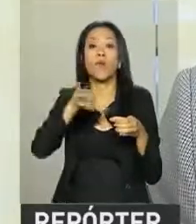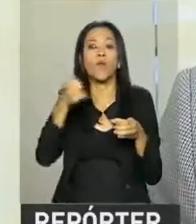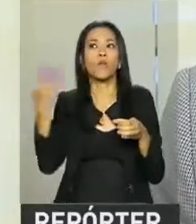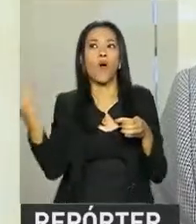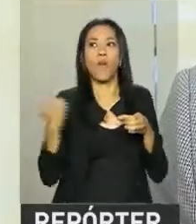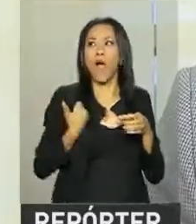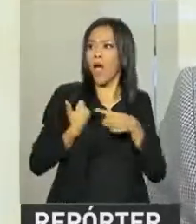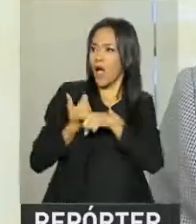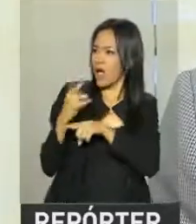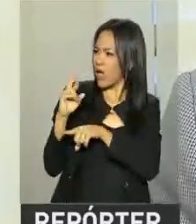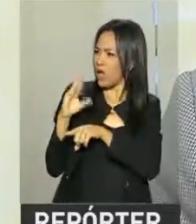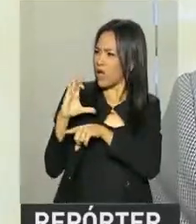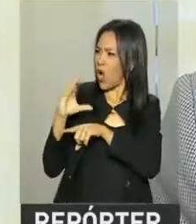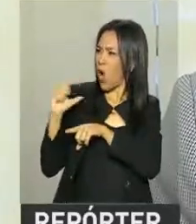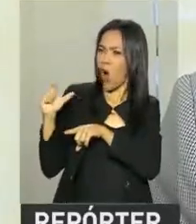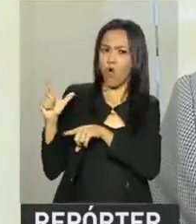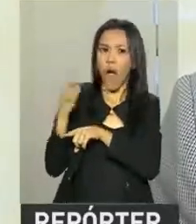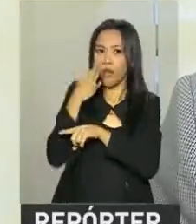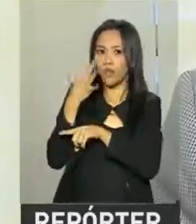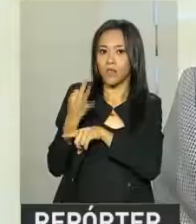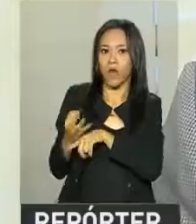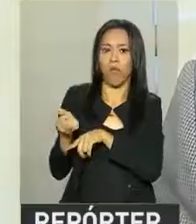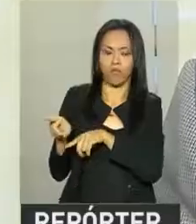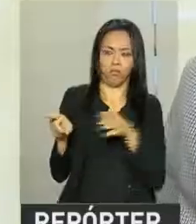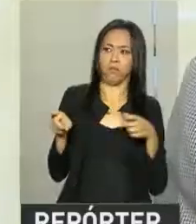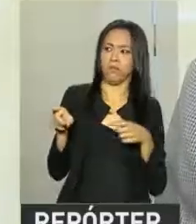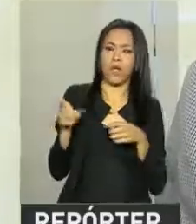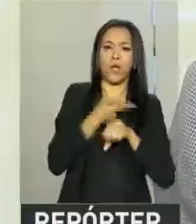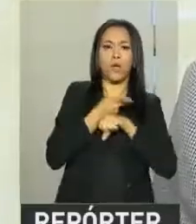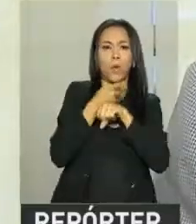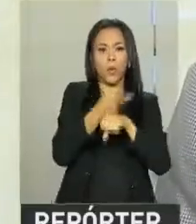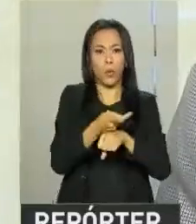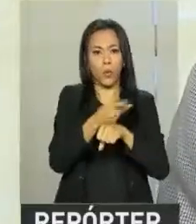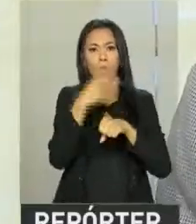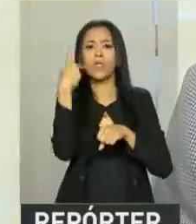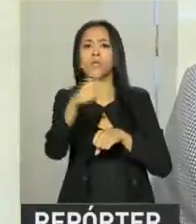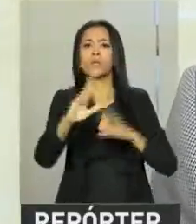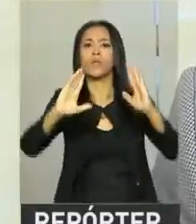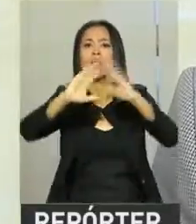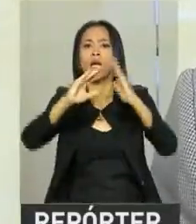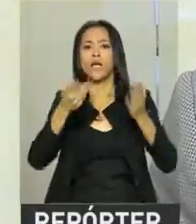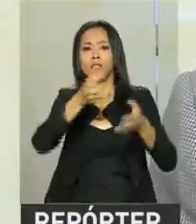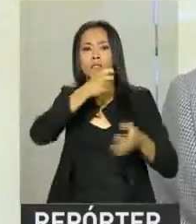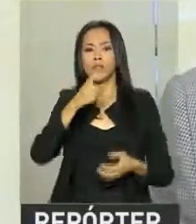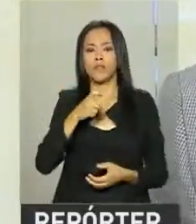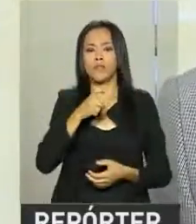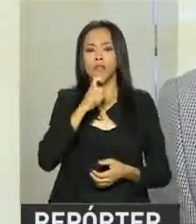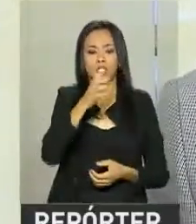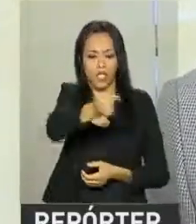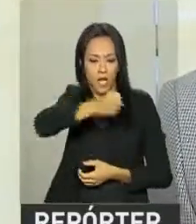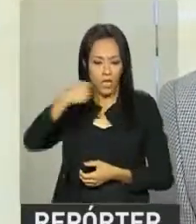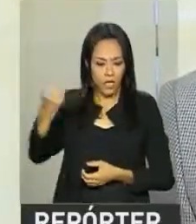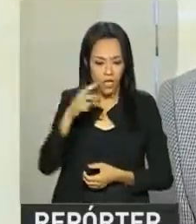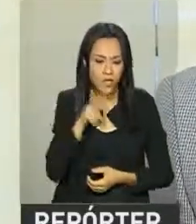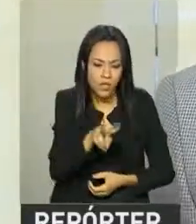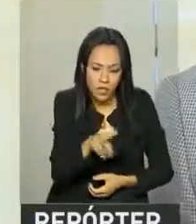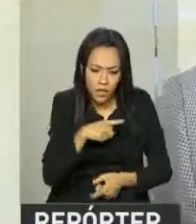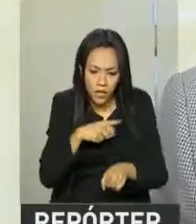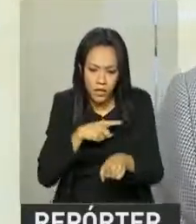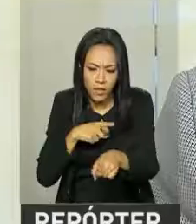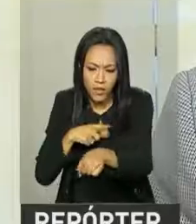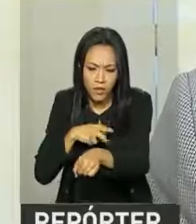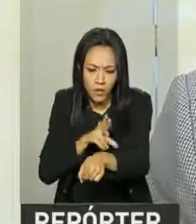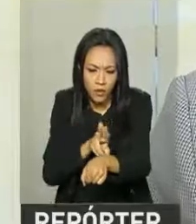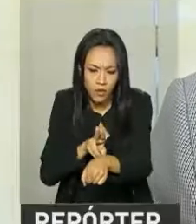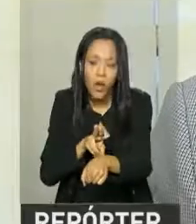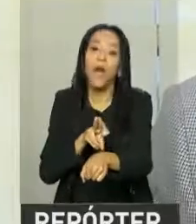falar de um recall, que ele fique atento, que procure na sua prateleira, na sua geladeira, se ele tem aquele produto e, se